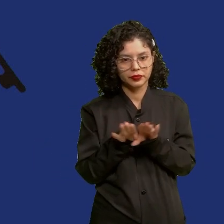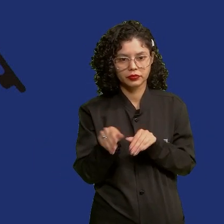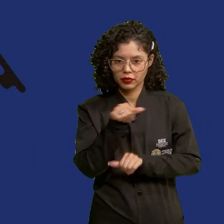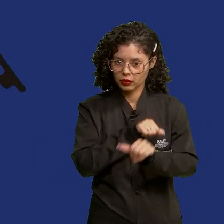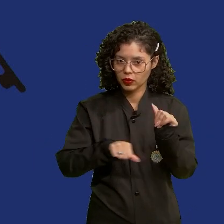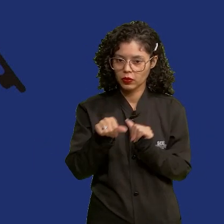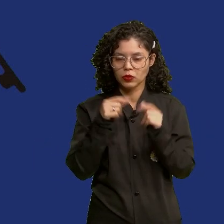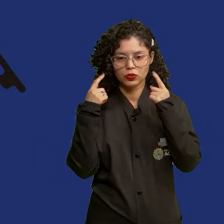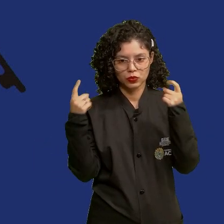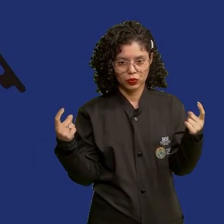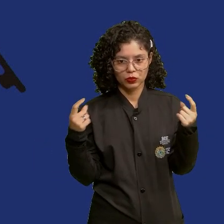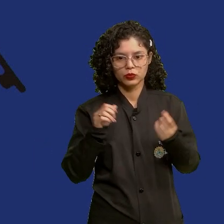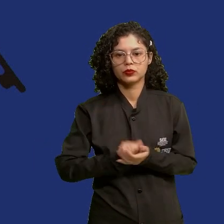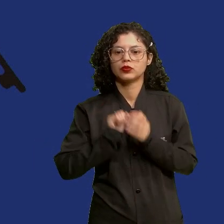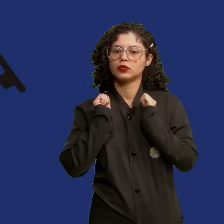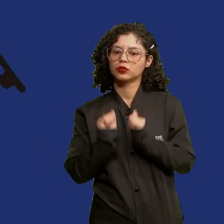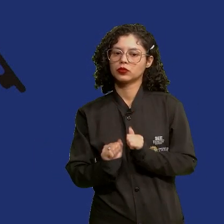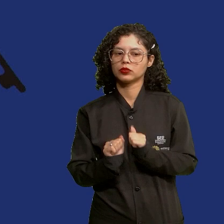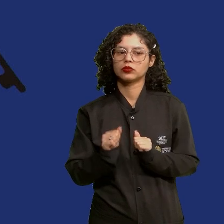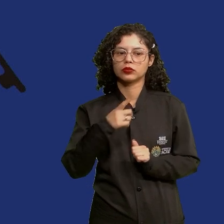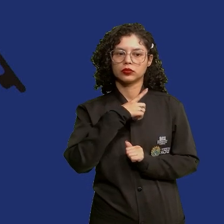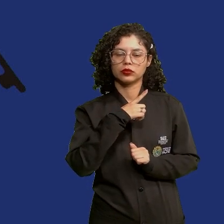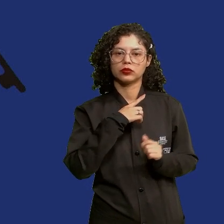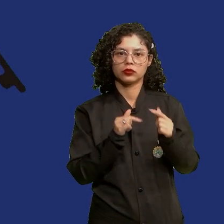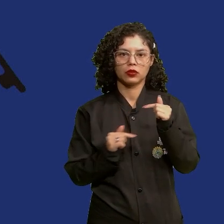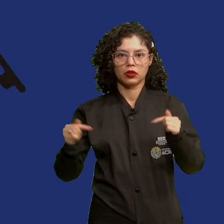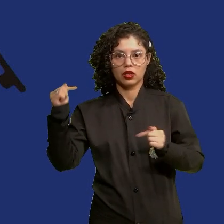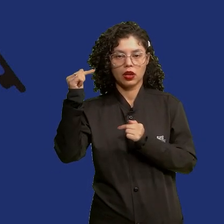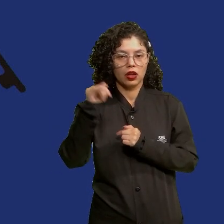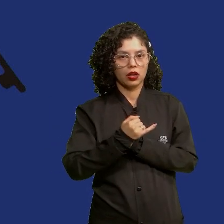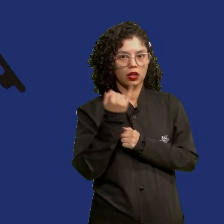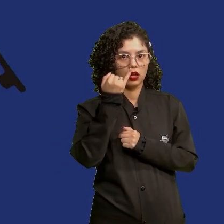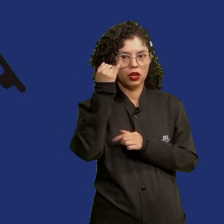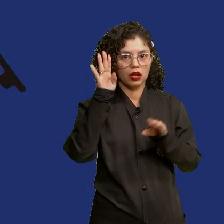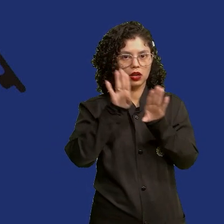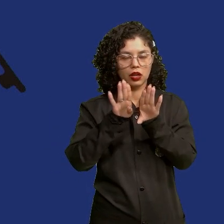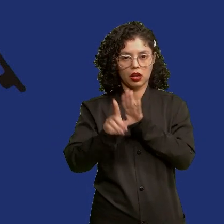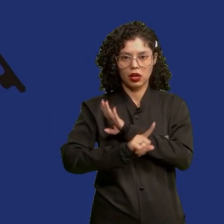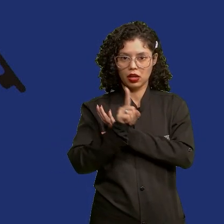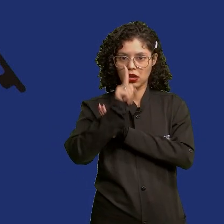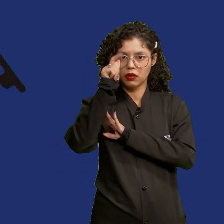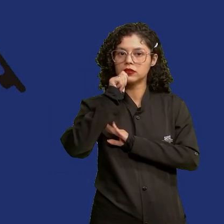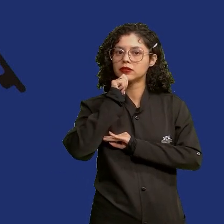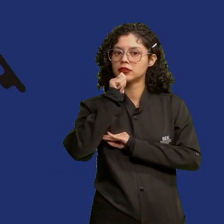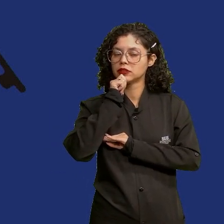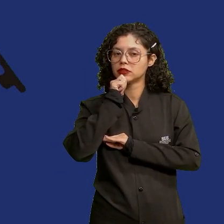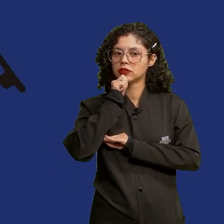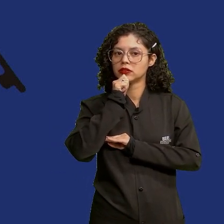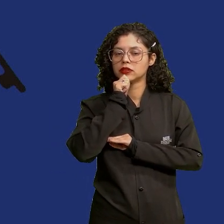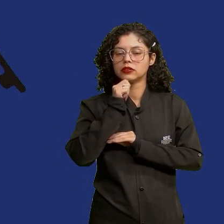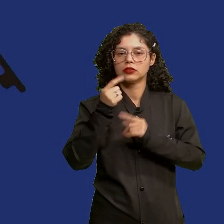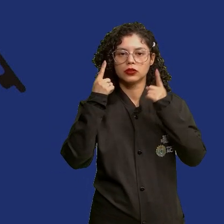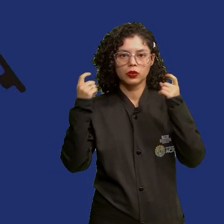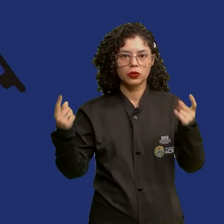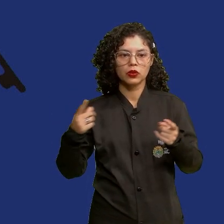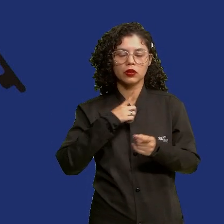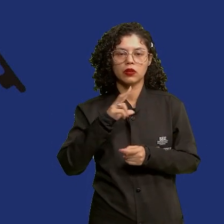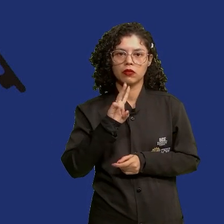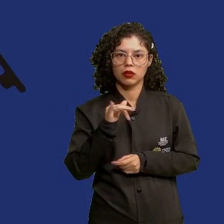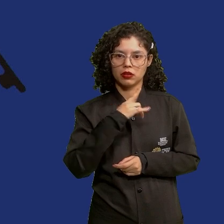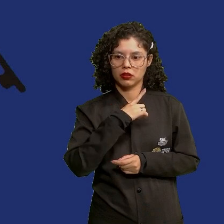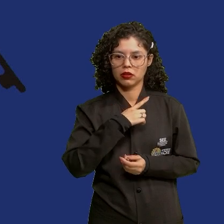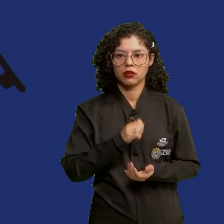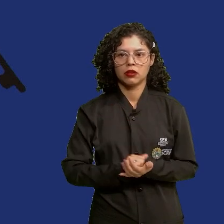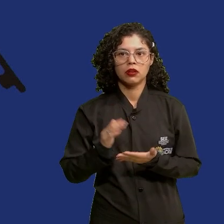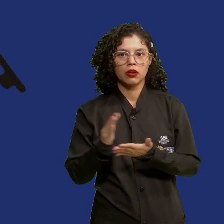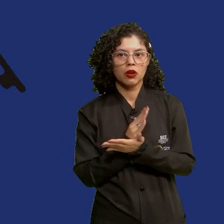alteram o tom. Pode ser alto ou baixo, né, o tipo de som que ele vai emitir. E alguns